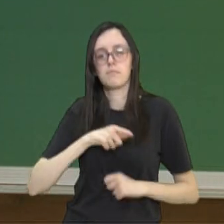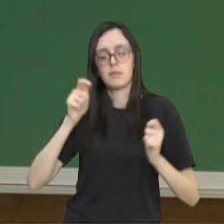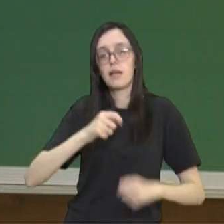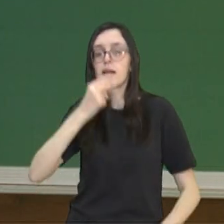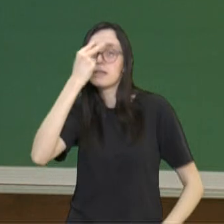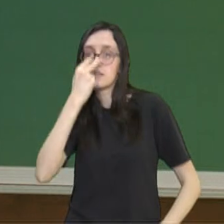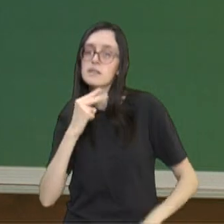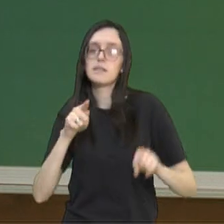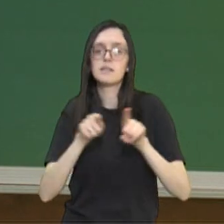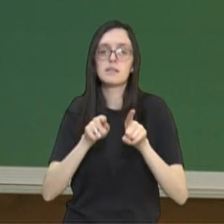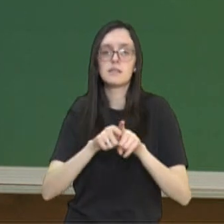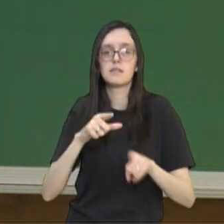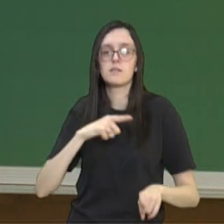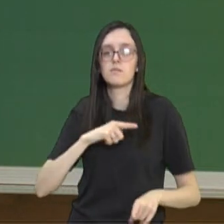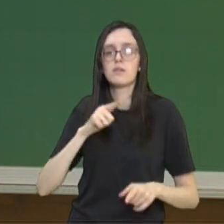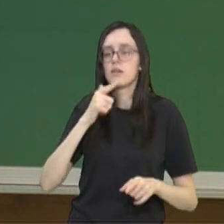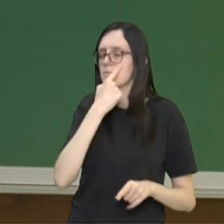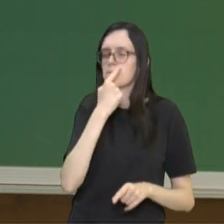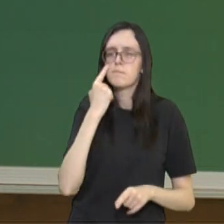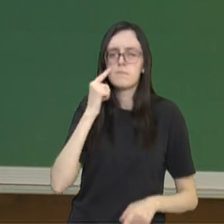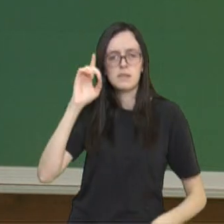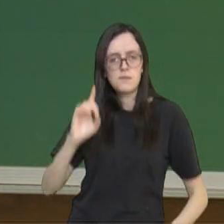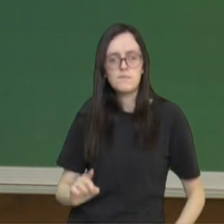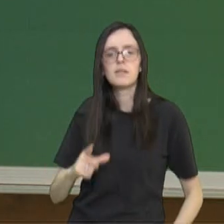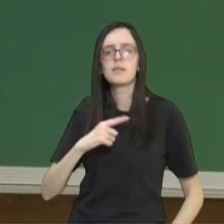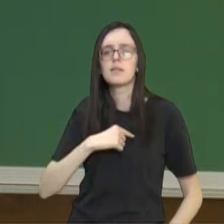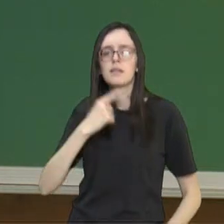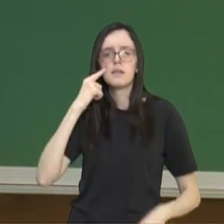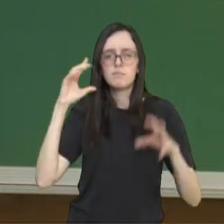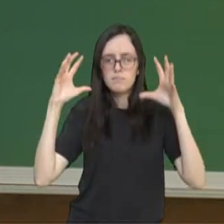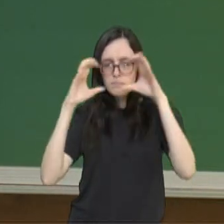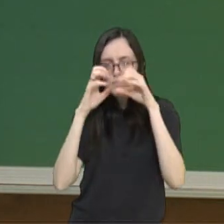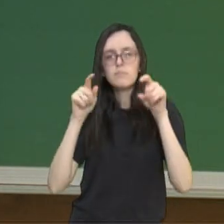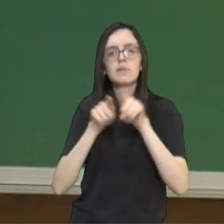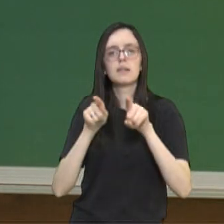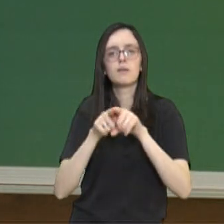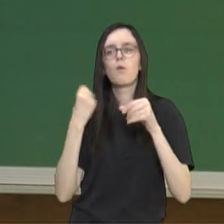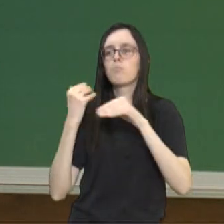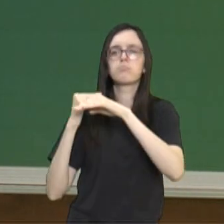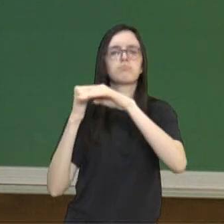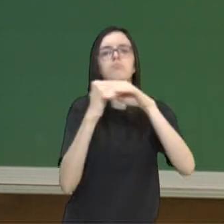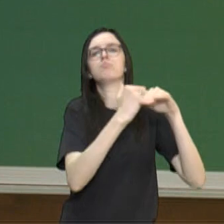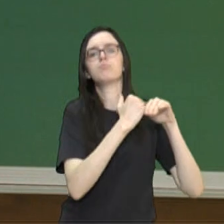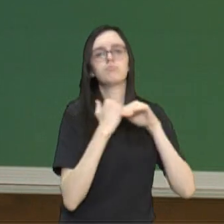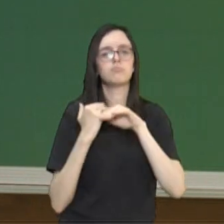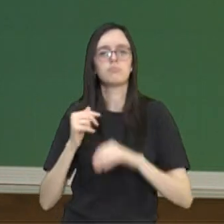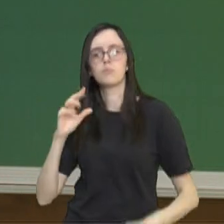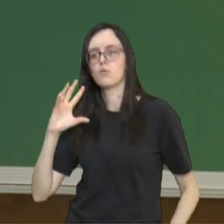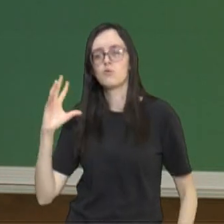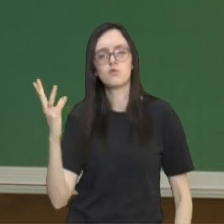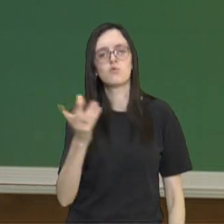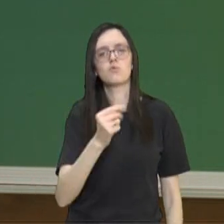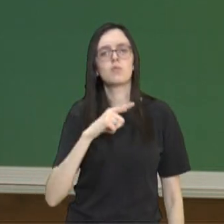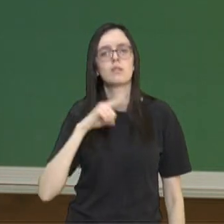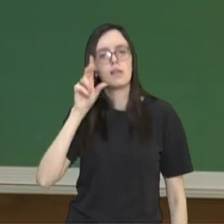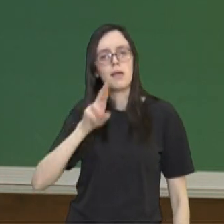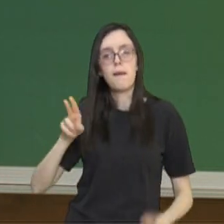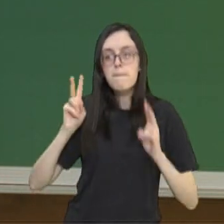faço votos que vocês continuem sendo curiosos e pesquisando mais. Uma outra questão sobre o futebol adaptado, que é o futebol